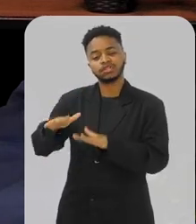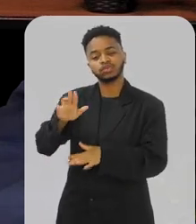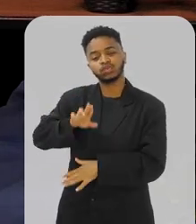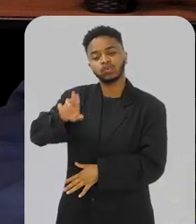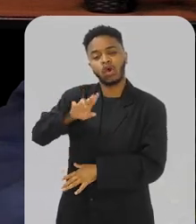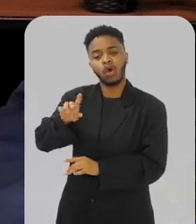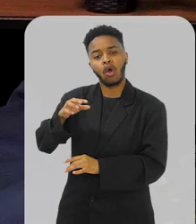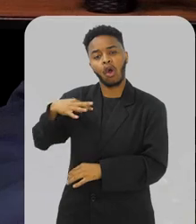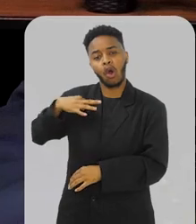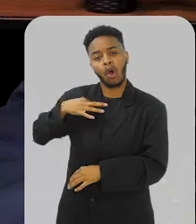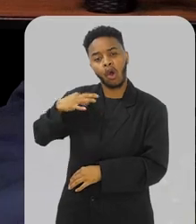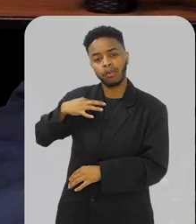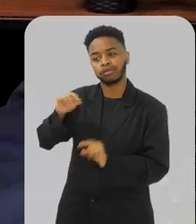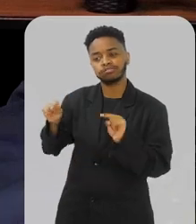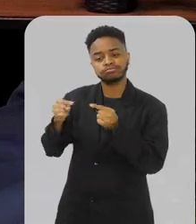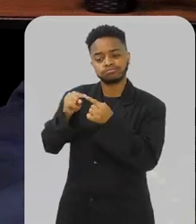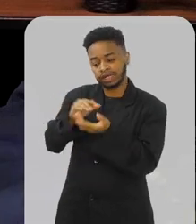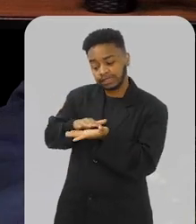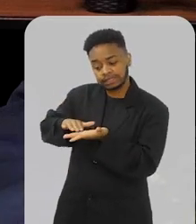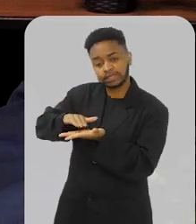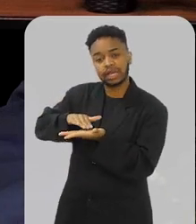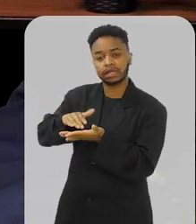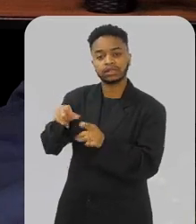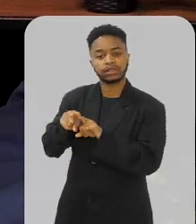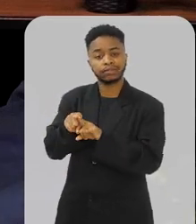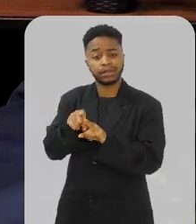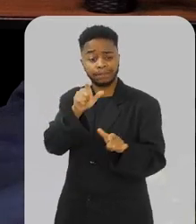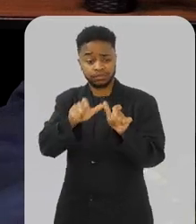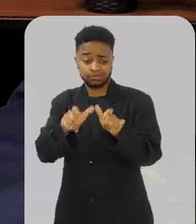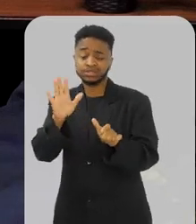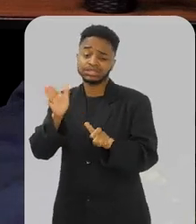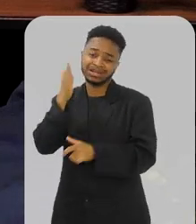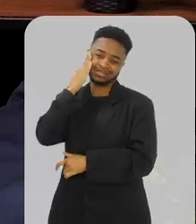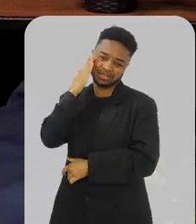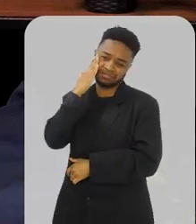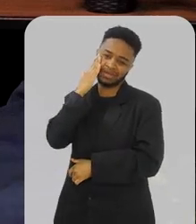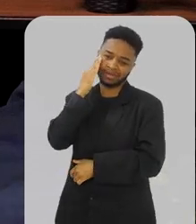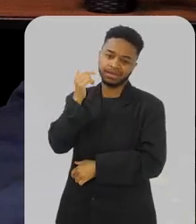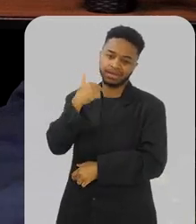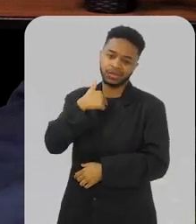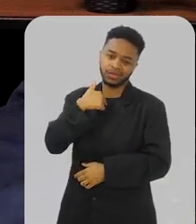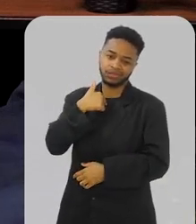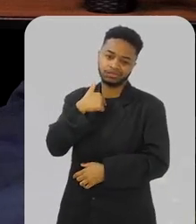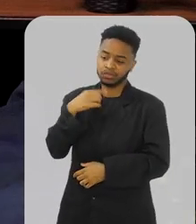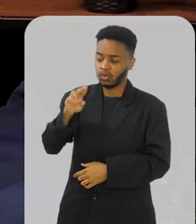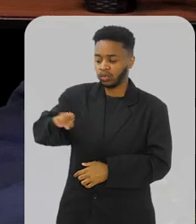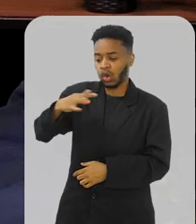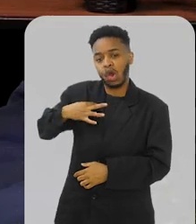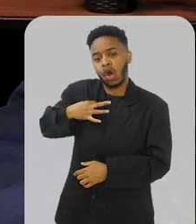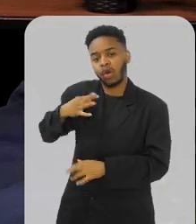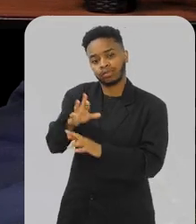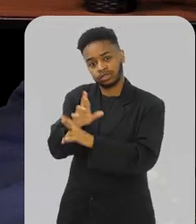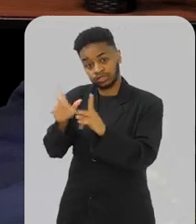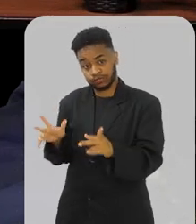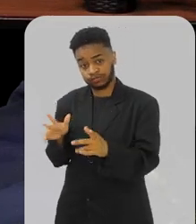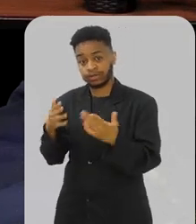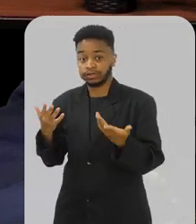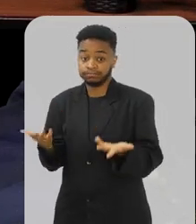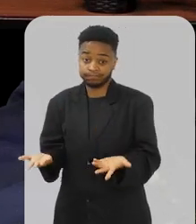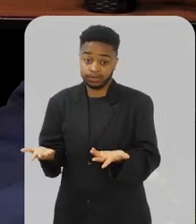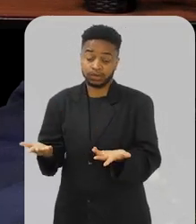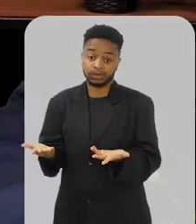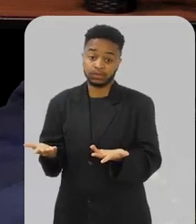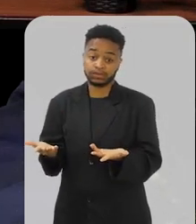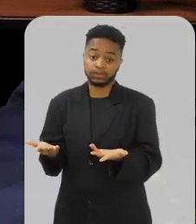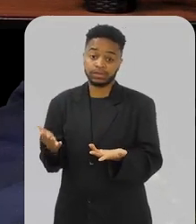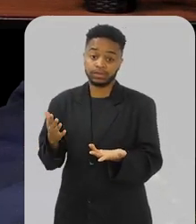aciganada. E aquilo já era uma coisa que algumas pessoas já sabiam que eu era uma pessoa que me vestia diferente.